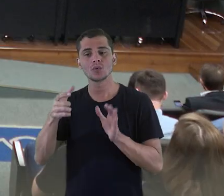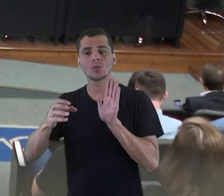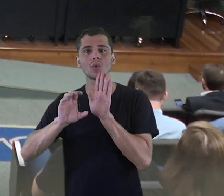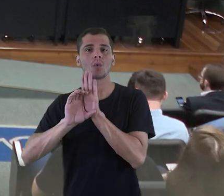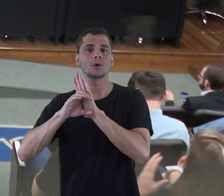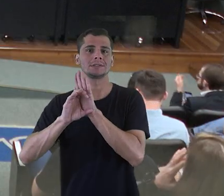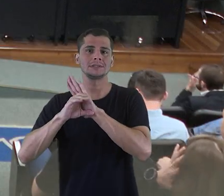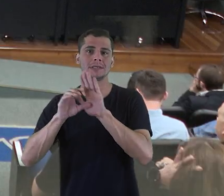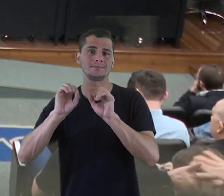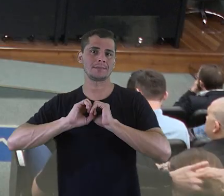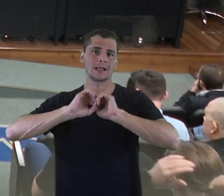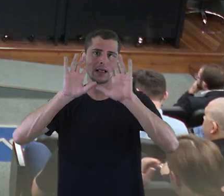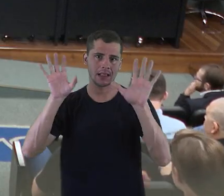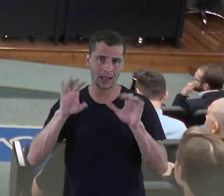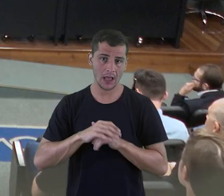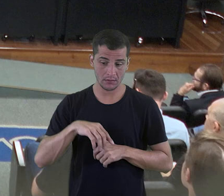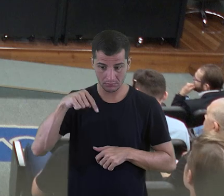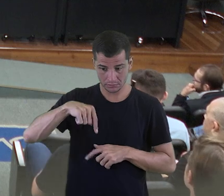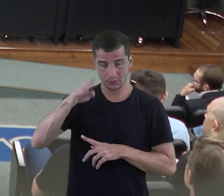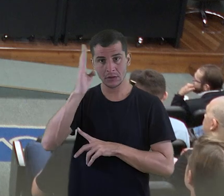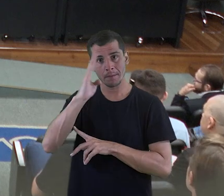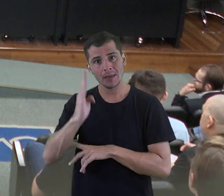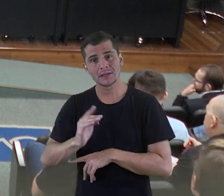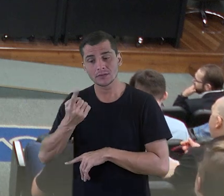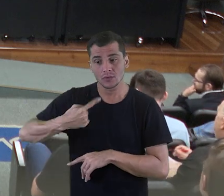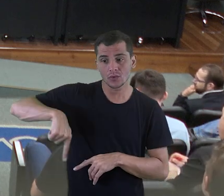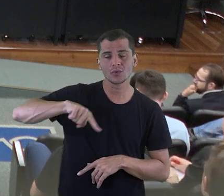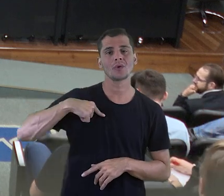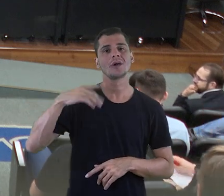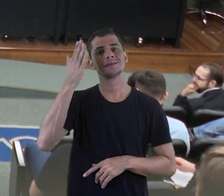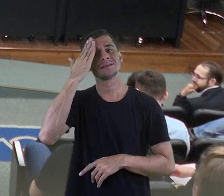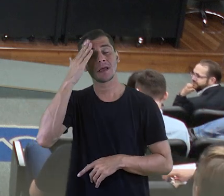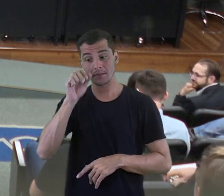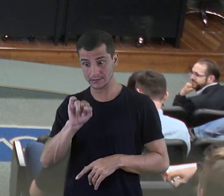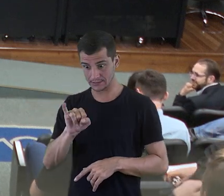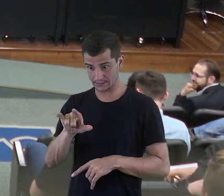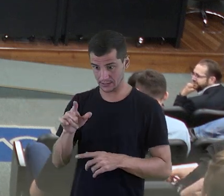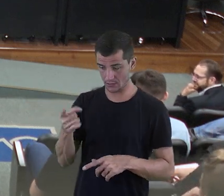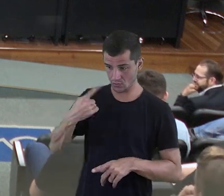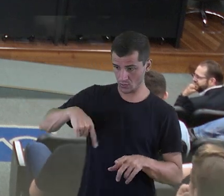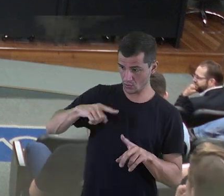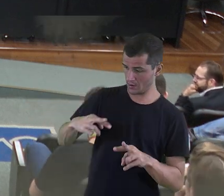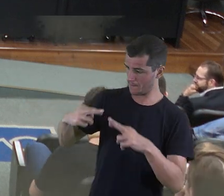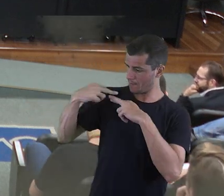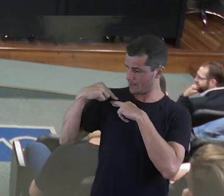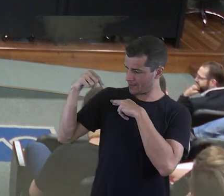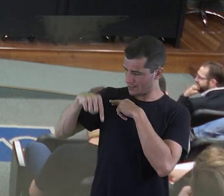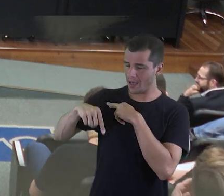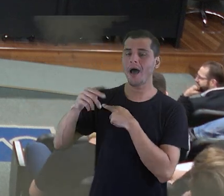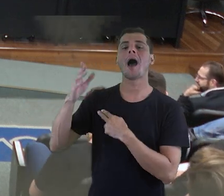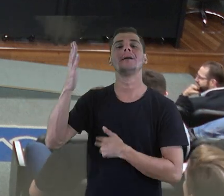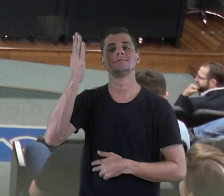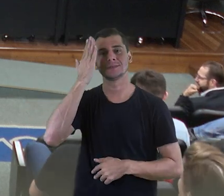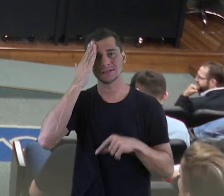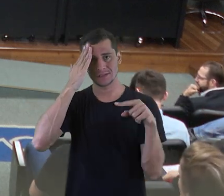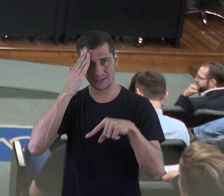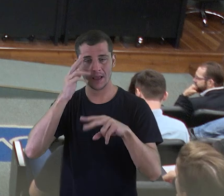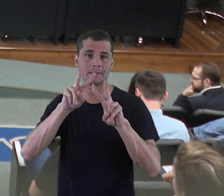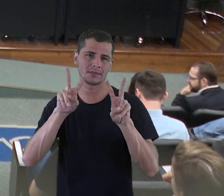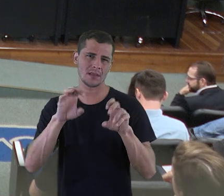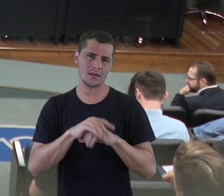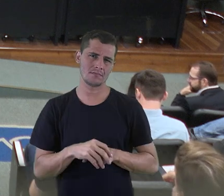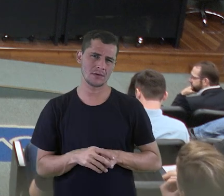voltando a falar um pouco sobre o mínimo necessário o que diz a lei lá em relação a responsabilidade? o